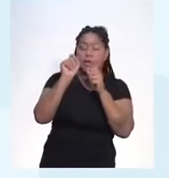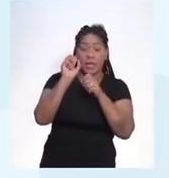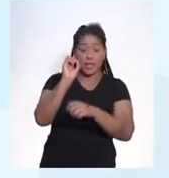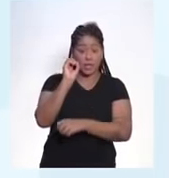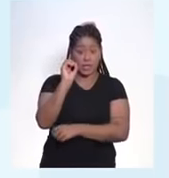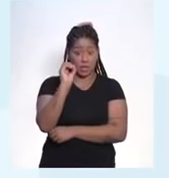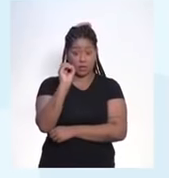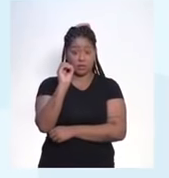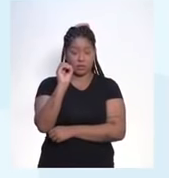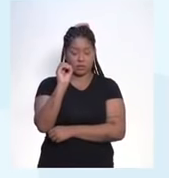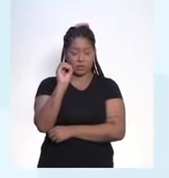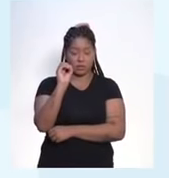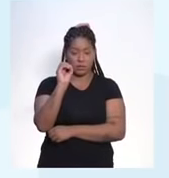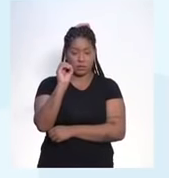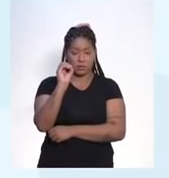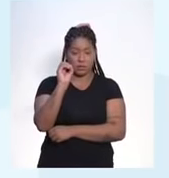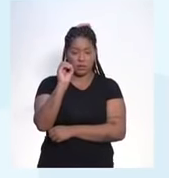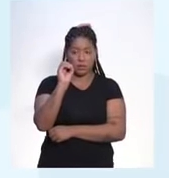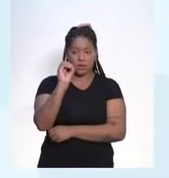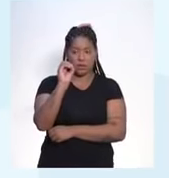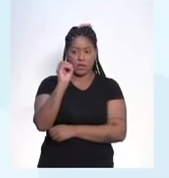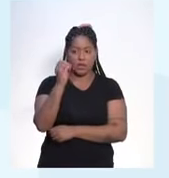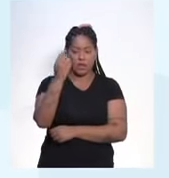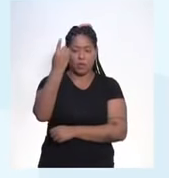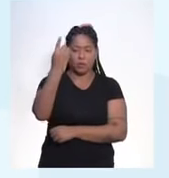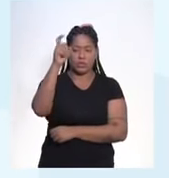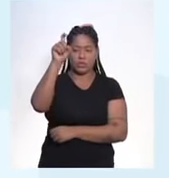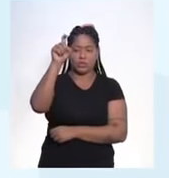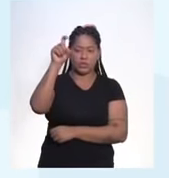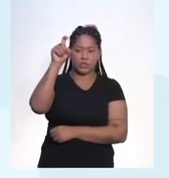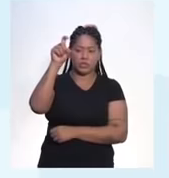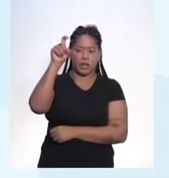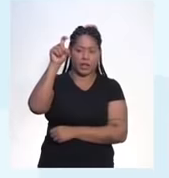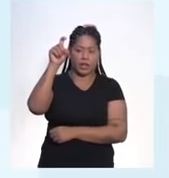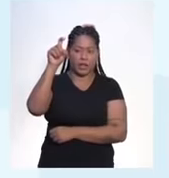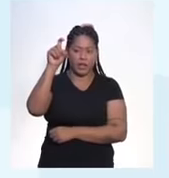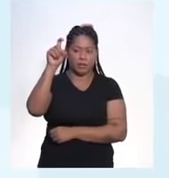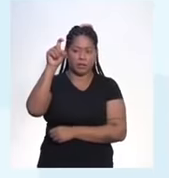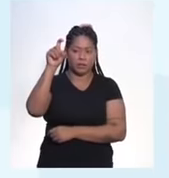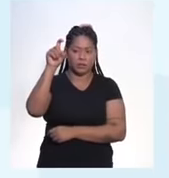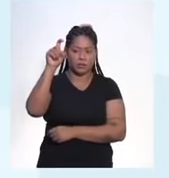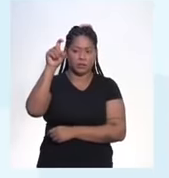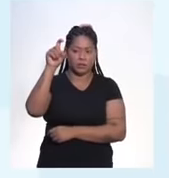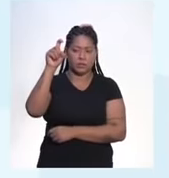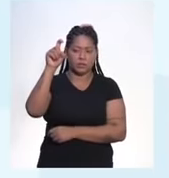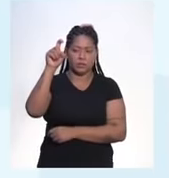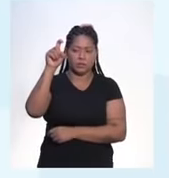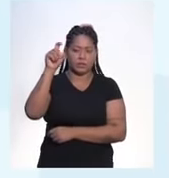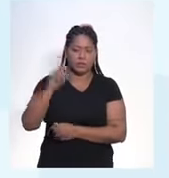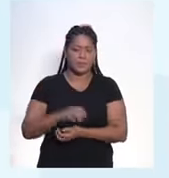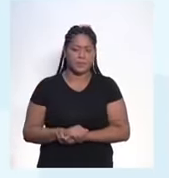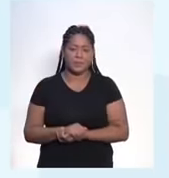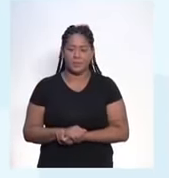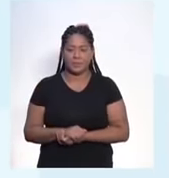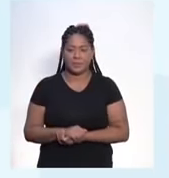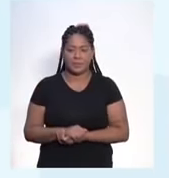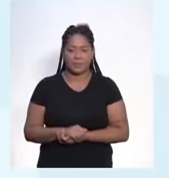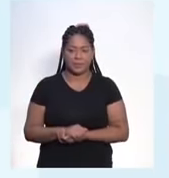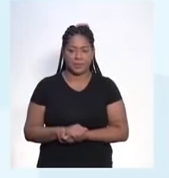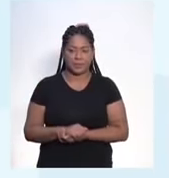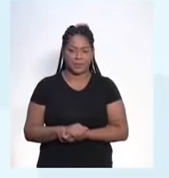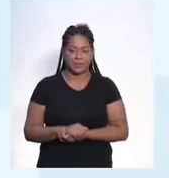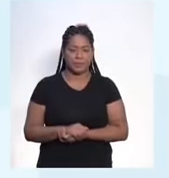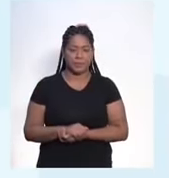zero ó então é Zero e Um de X então ao ponto onde Y desculpa tá. Um aqui tui